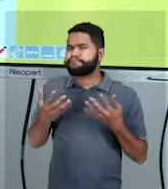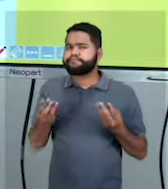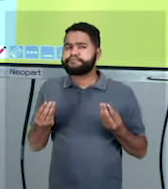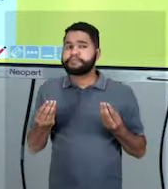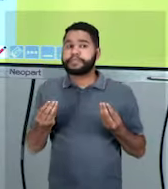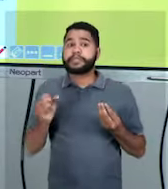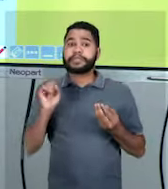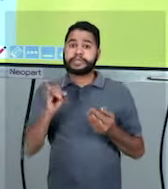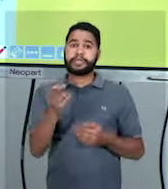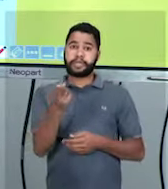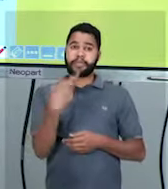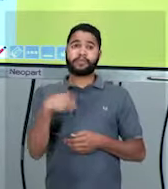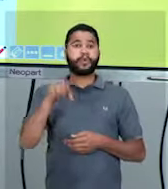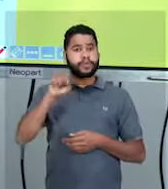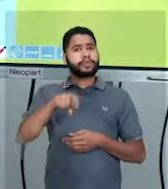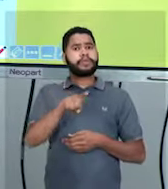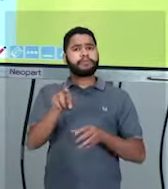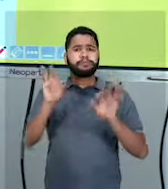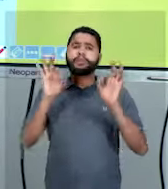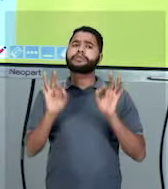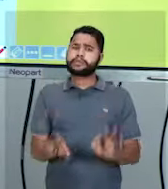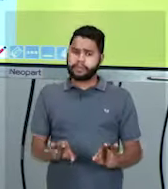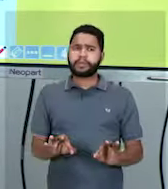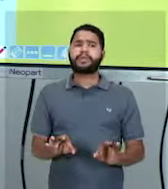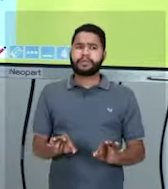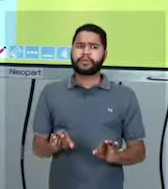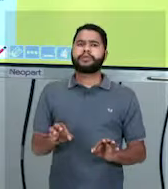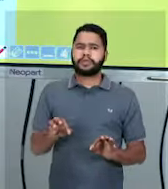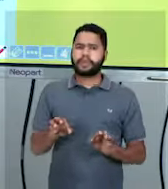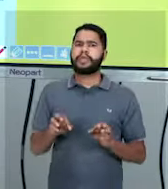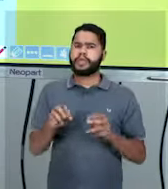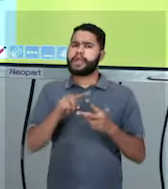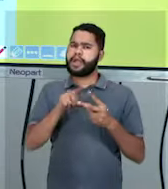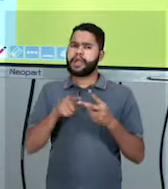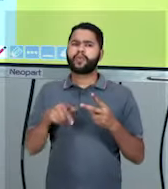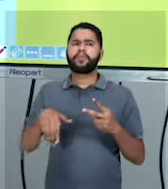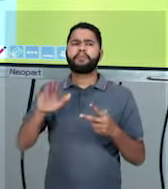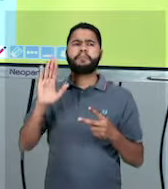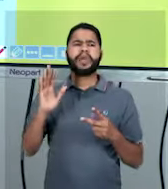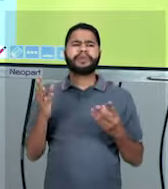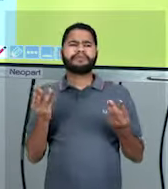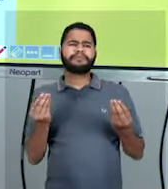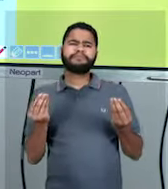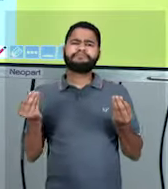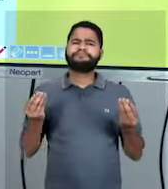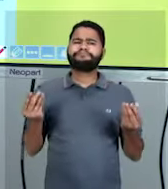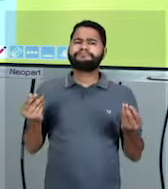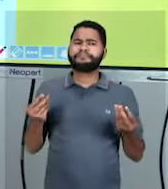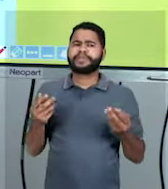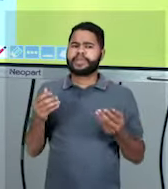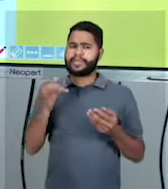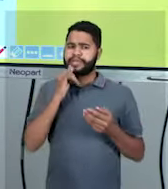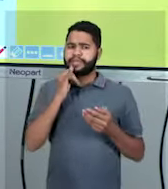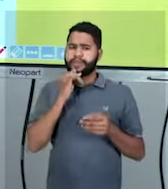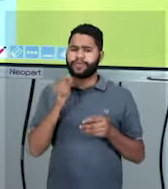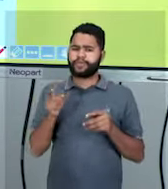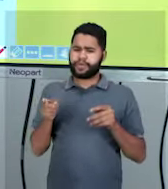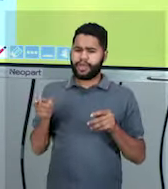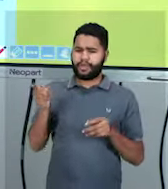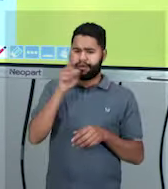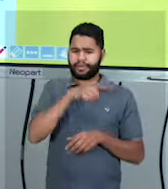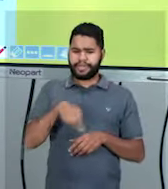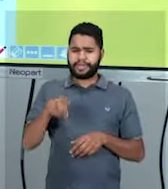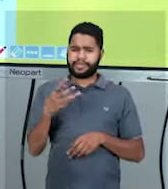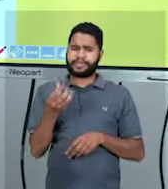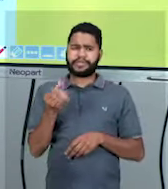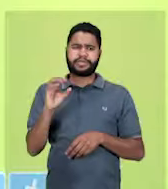Se sua resposta foi sim, você está certo. Existem sim ângulos maiores. Ah, mas não faz sentido, professor, porque se eu passei daqui, eu